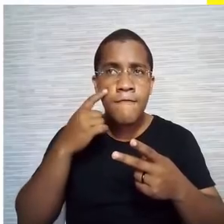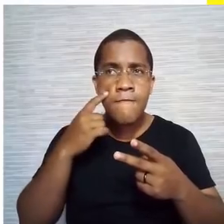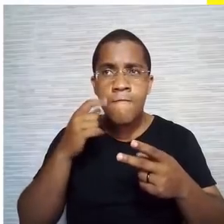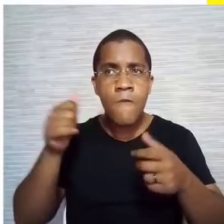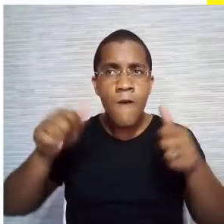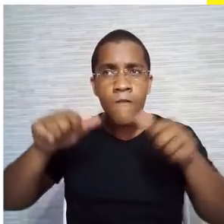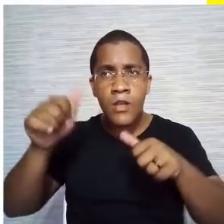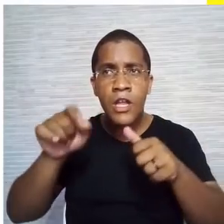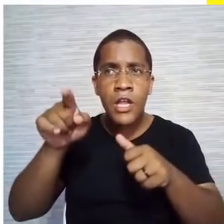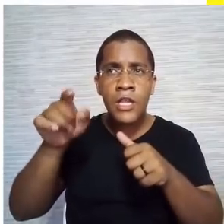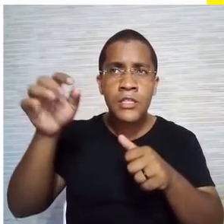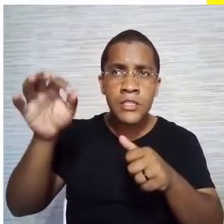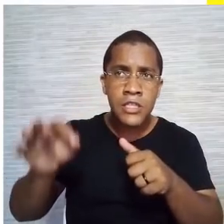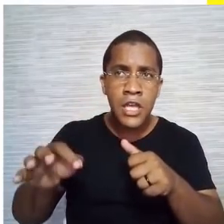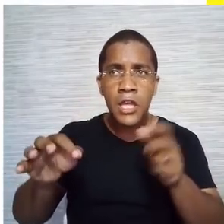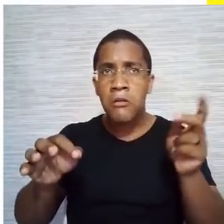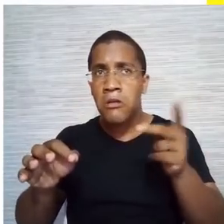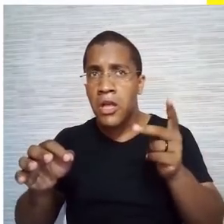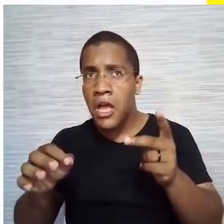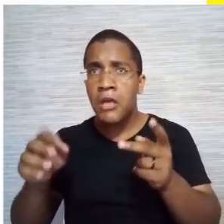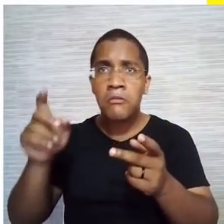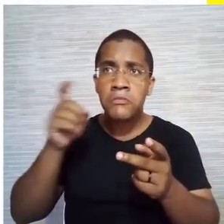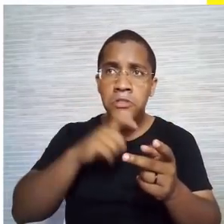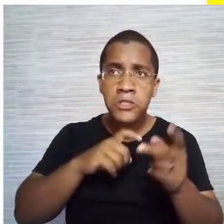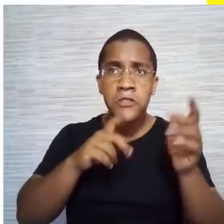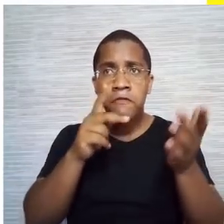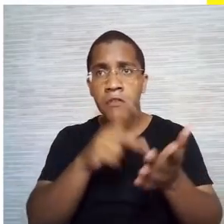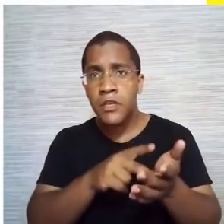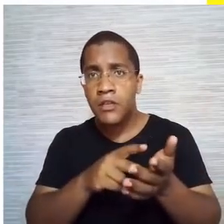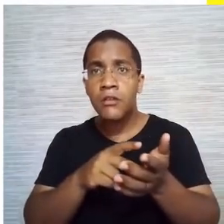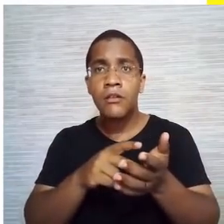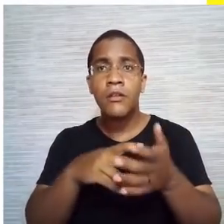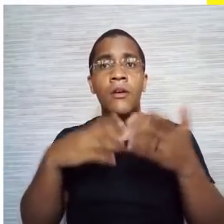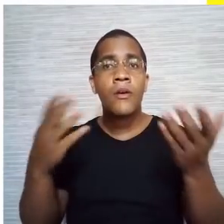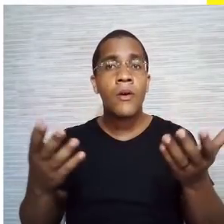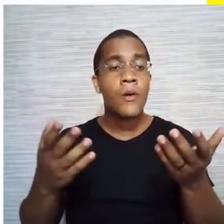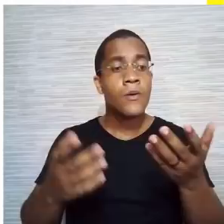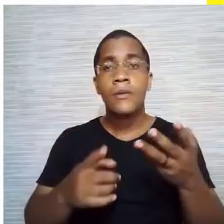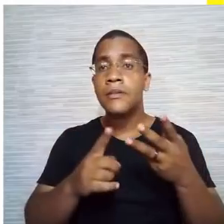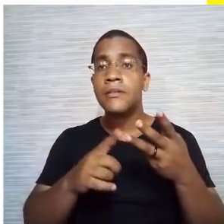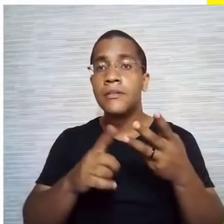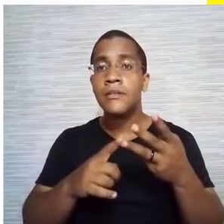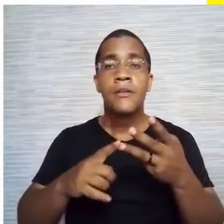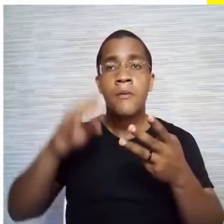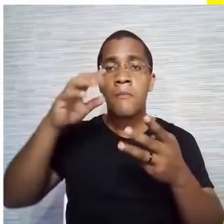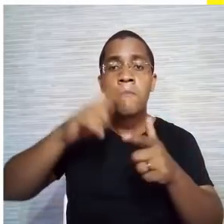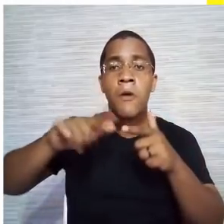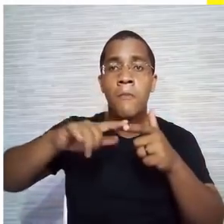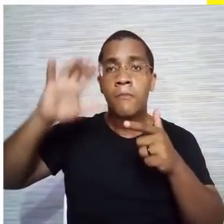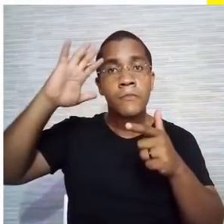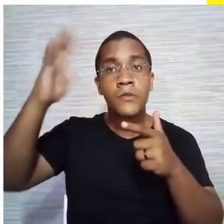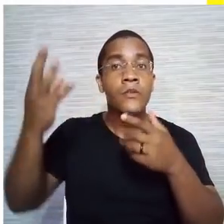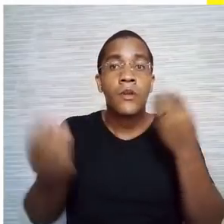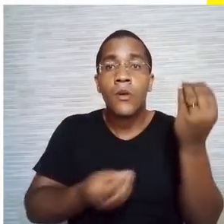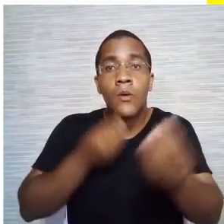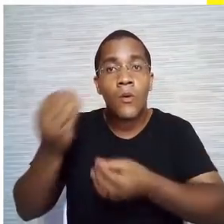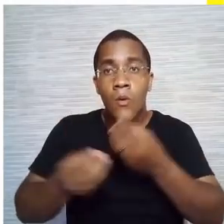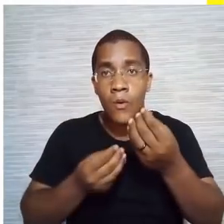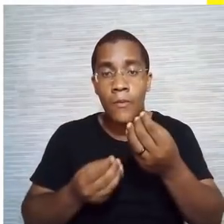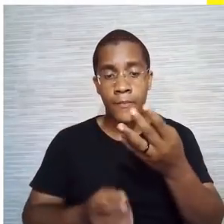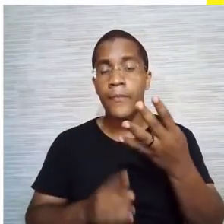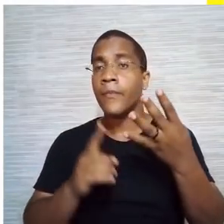informações? Terceiro, como proceder para encontrar uma solução a esse problema? Quarto, qual